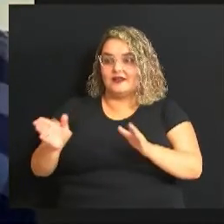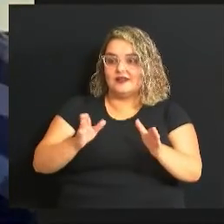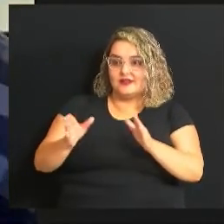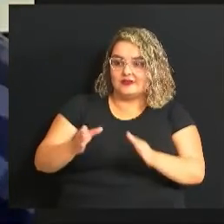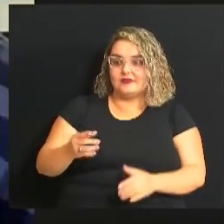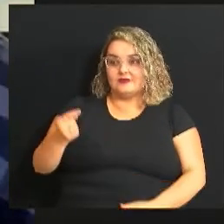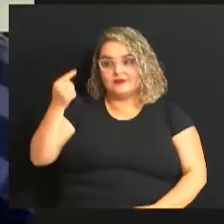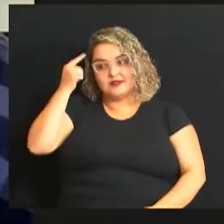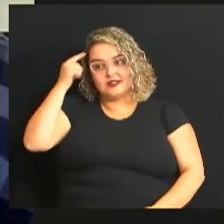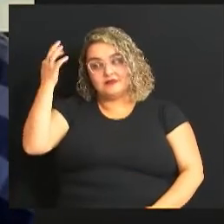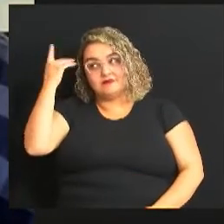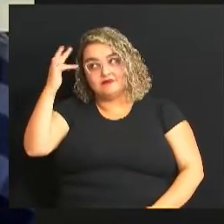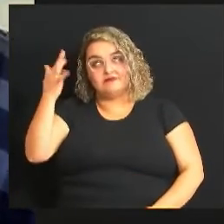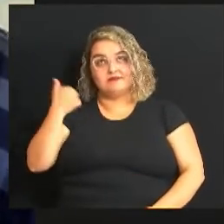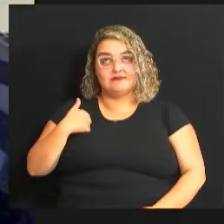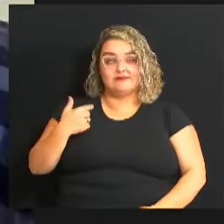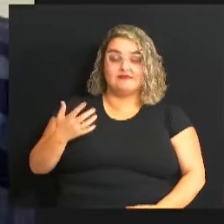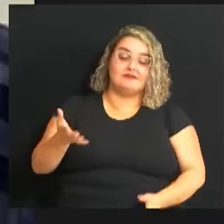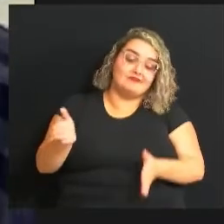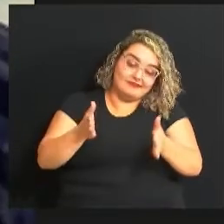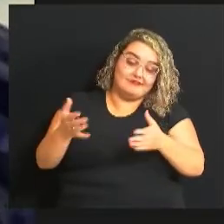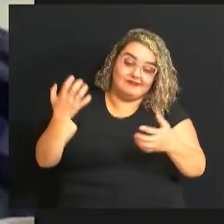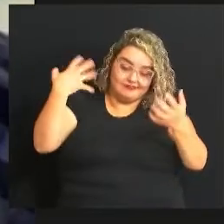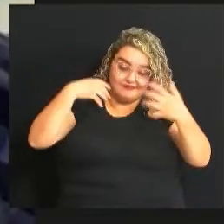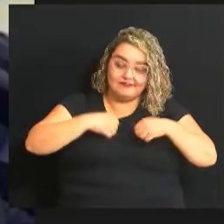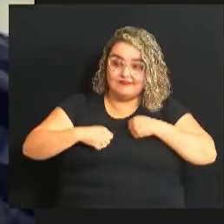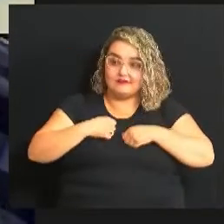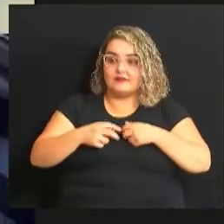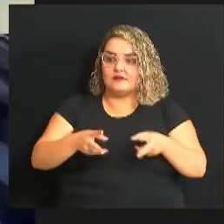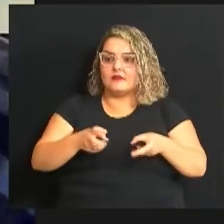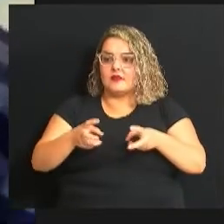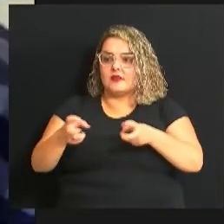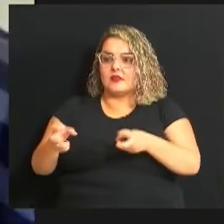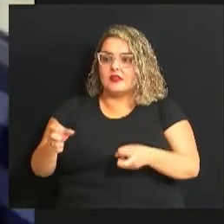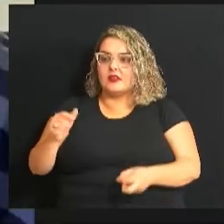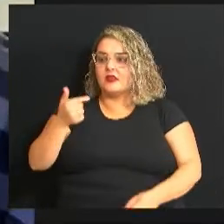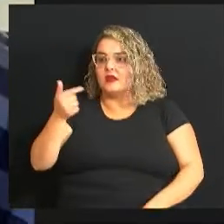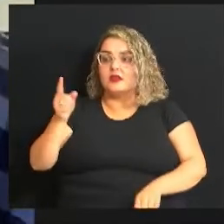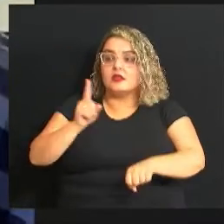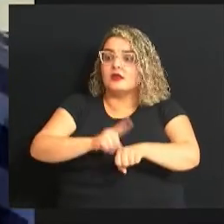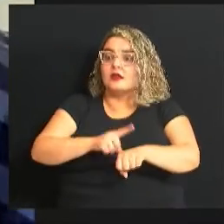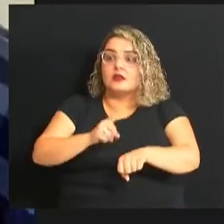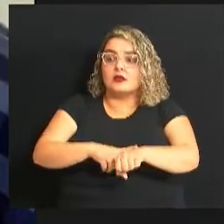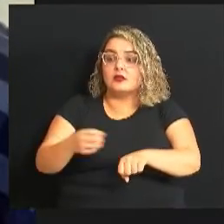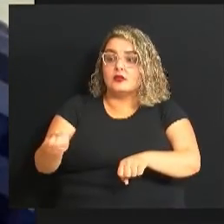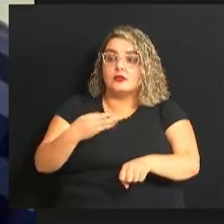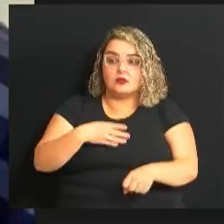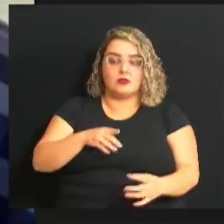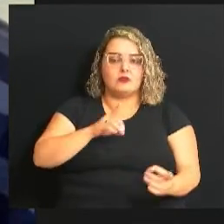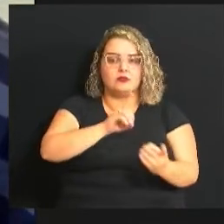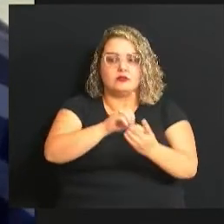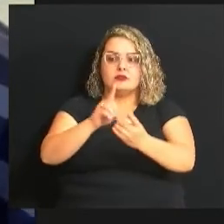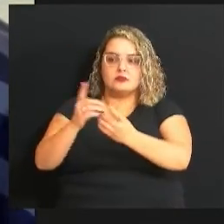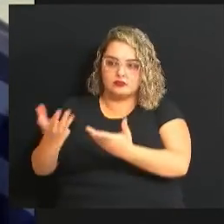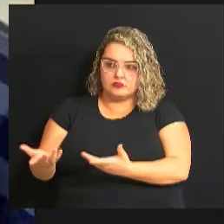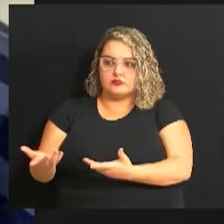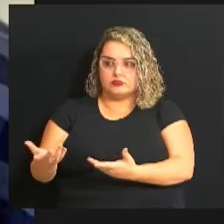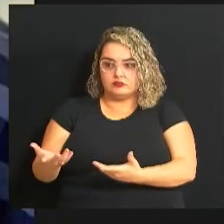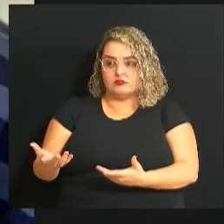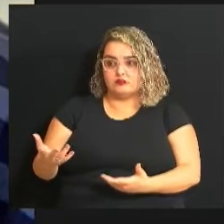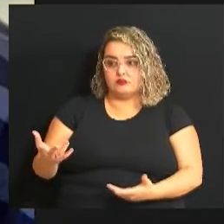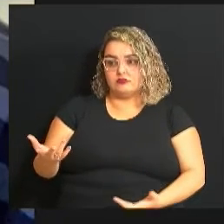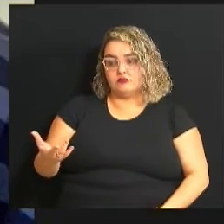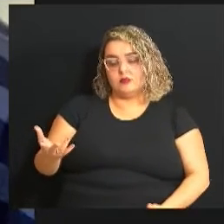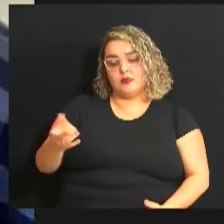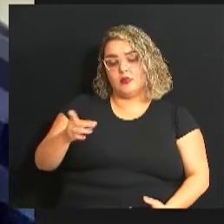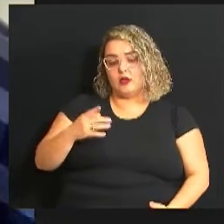foi esse. E eu comecei a perceber que, infelizmente, eu não tenho mais horário para receber novos pacientes. E eu acabo comovido com as demandas,